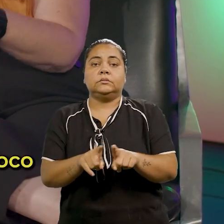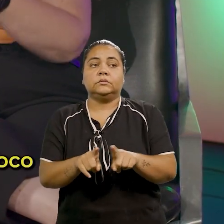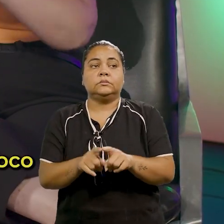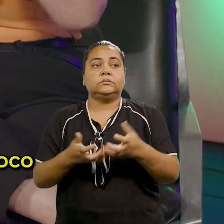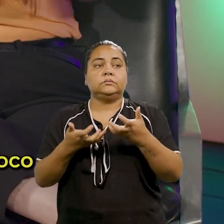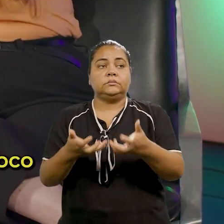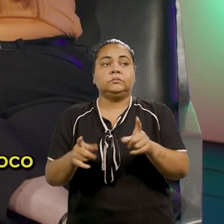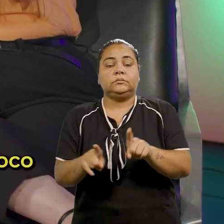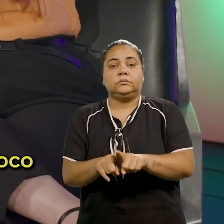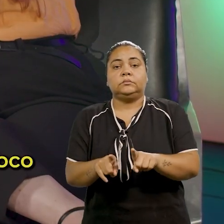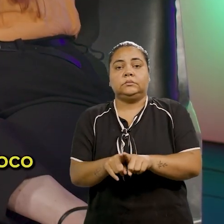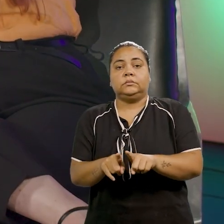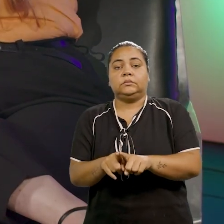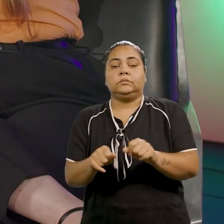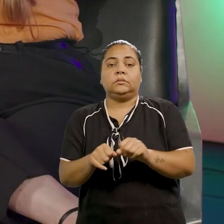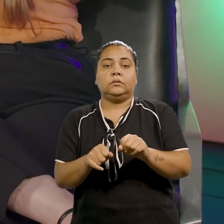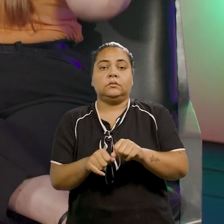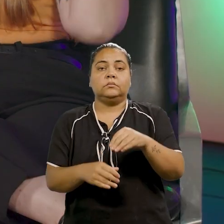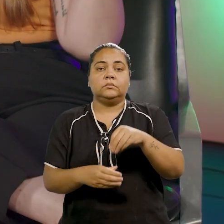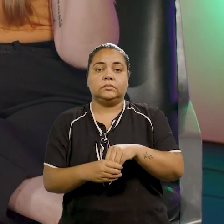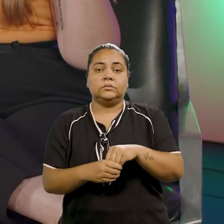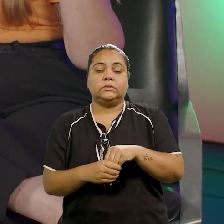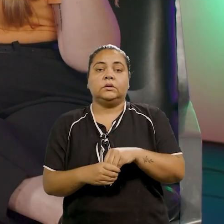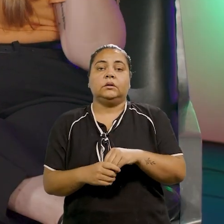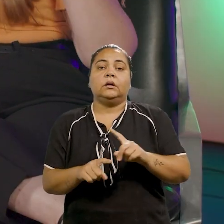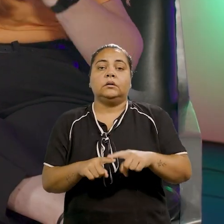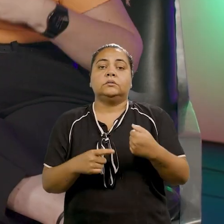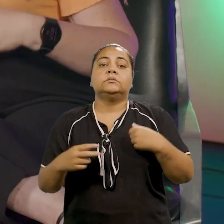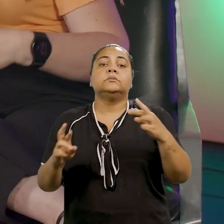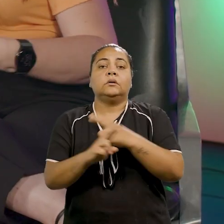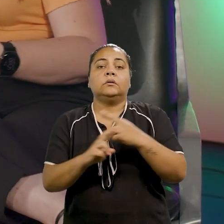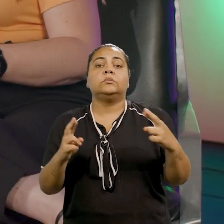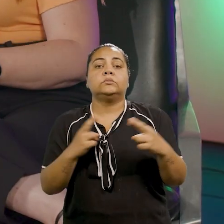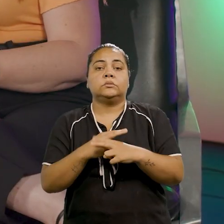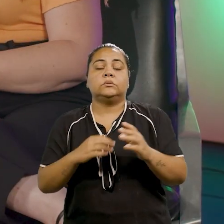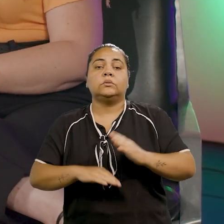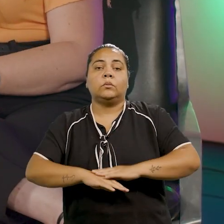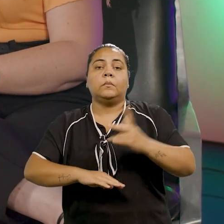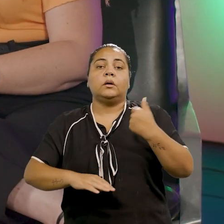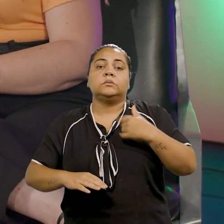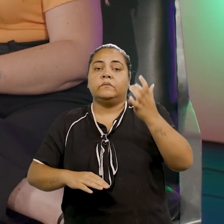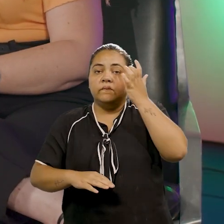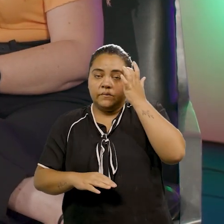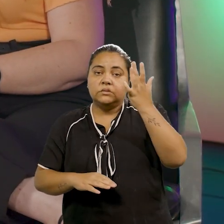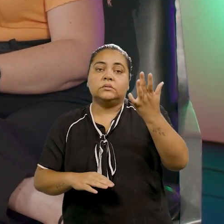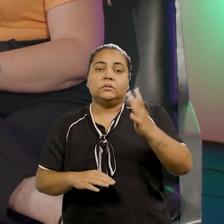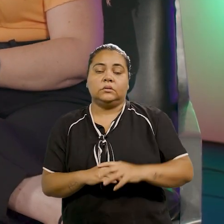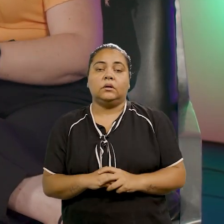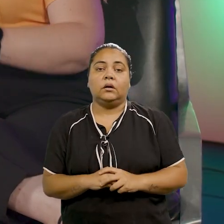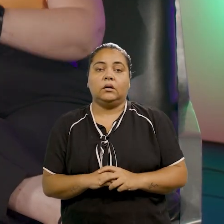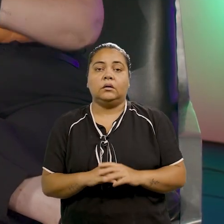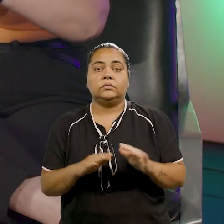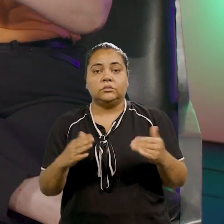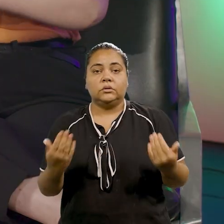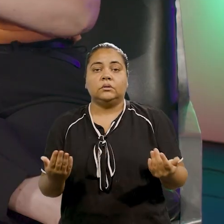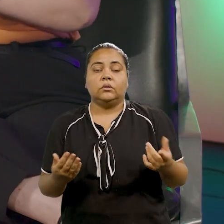não, eu falo a gente porque eu também me coloco nessa posição de se relacionar com muito mais facilidade. Exato.